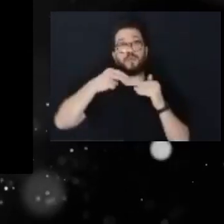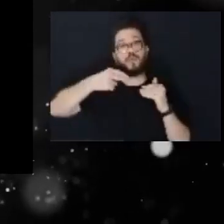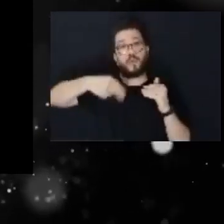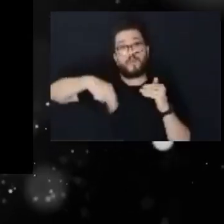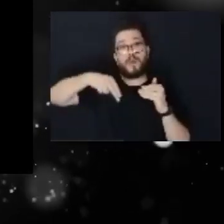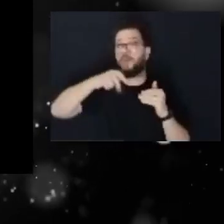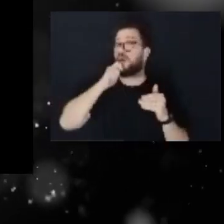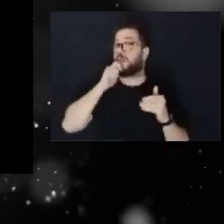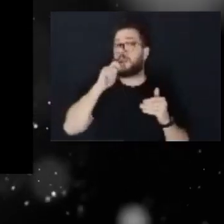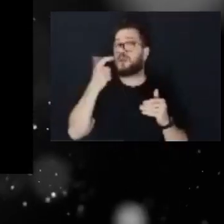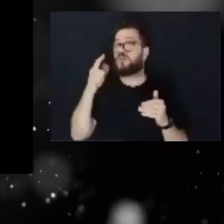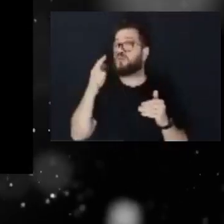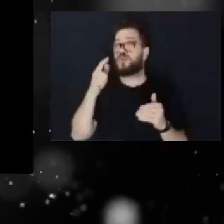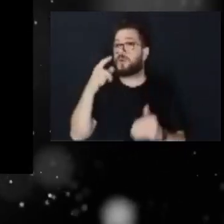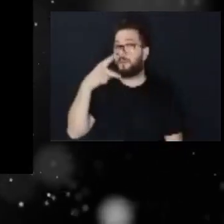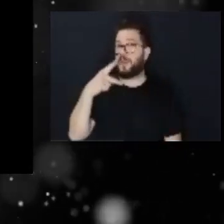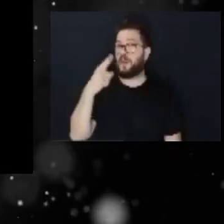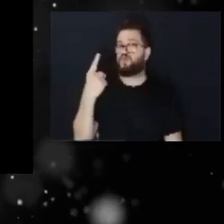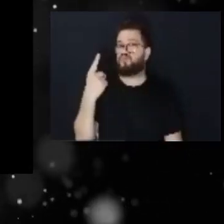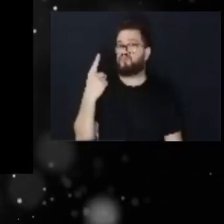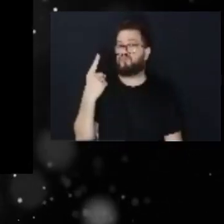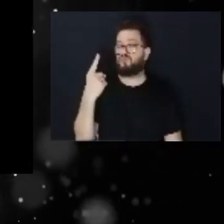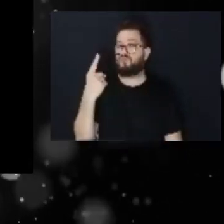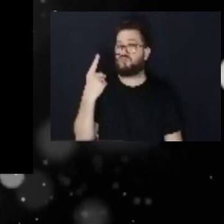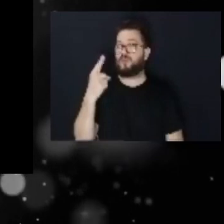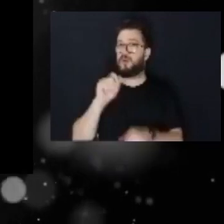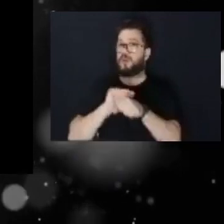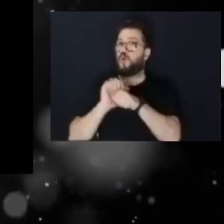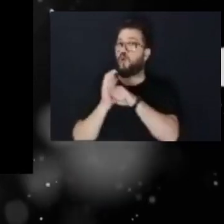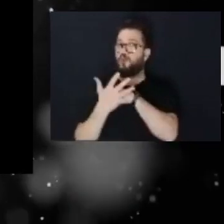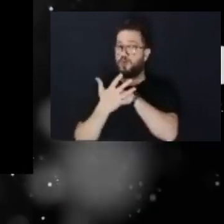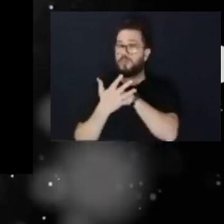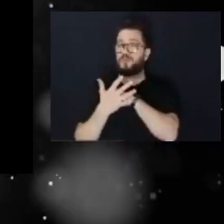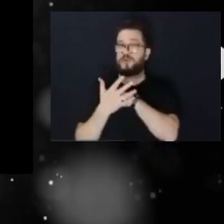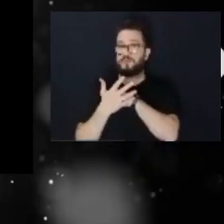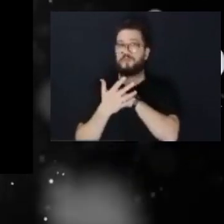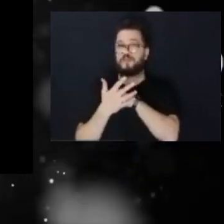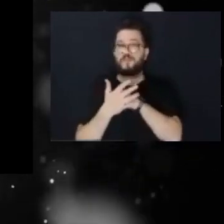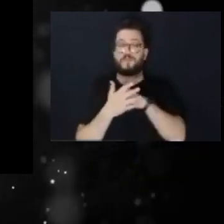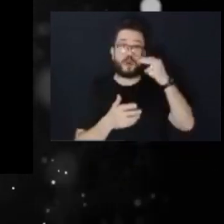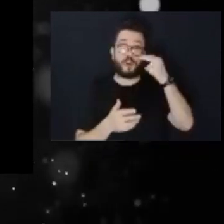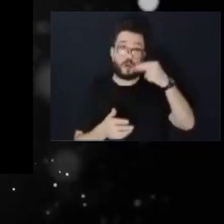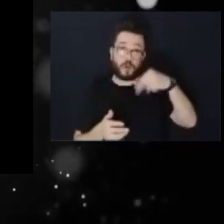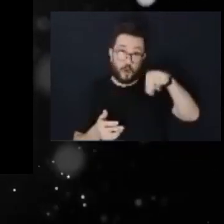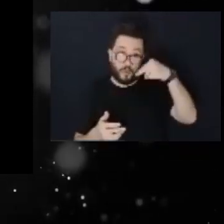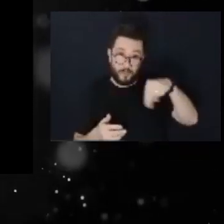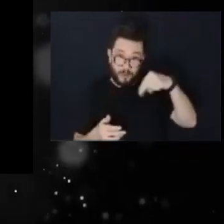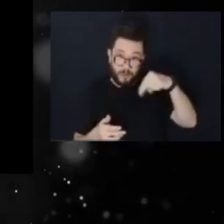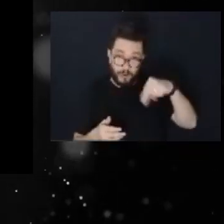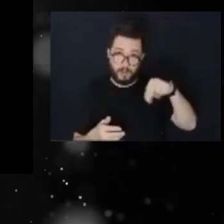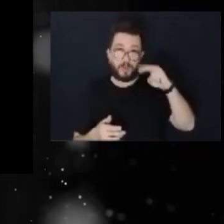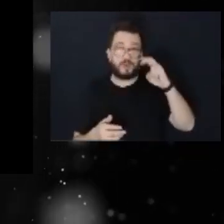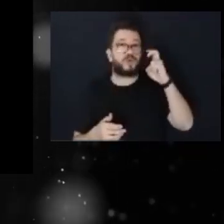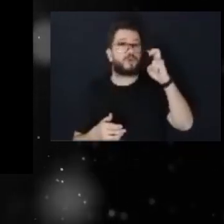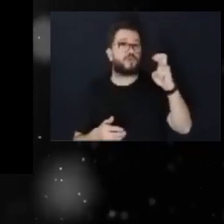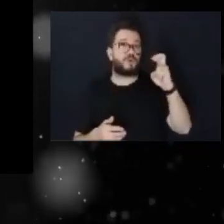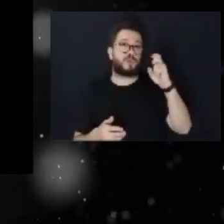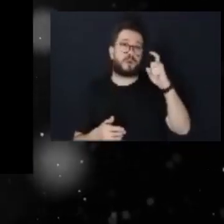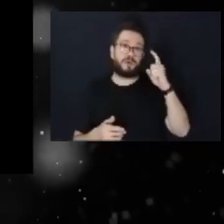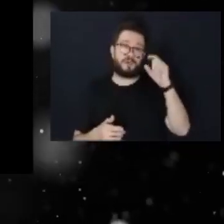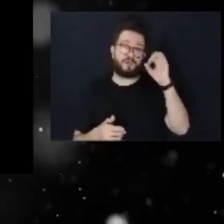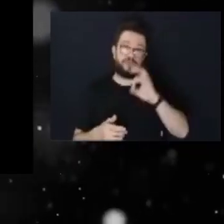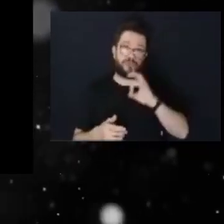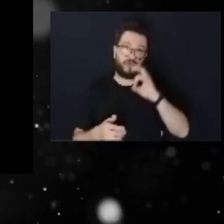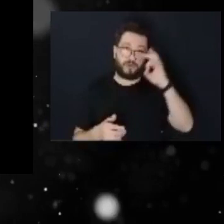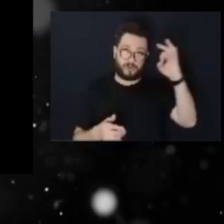em dezembro, nós já tínhamos 51% do número de casos de internações causados